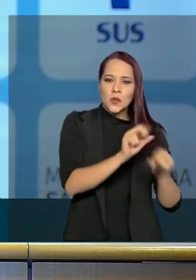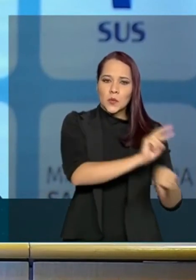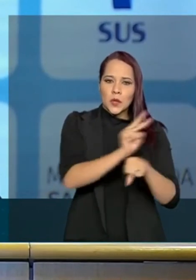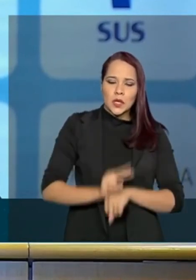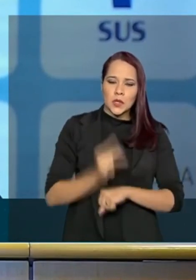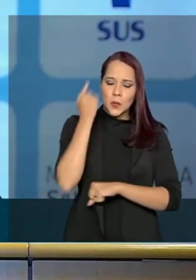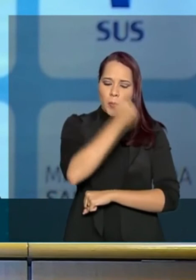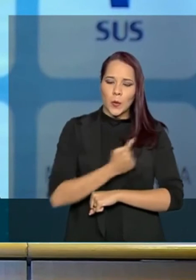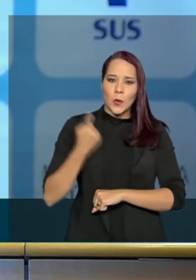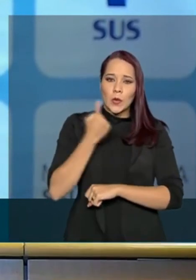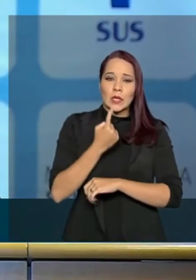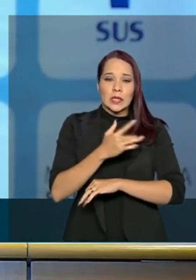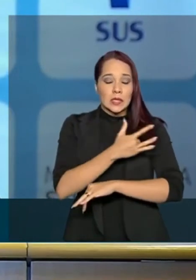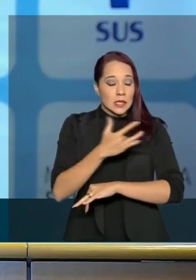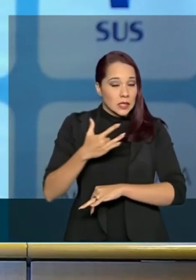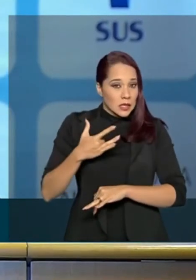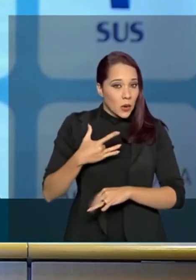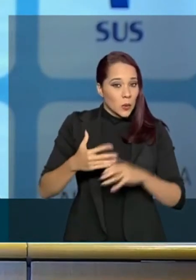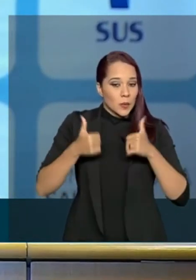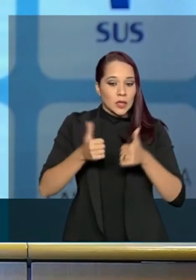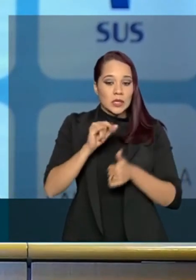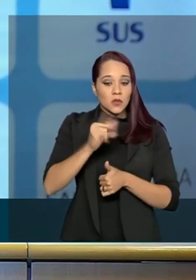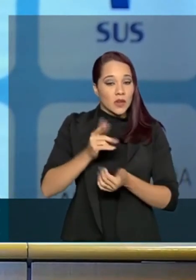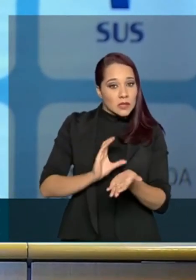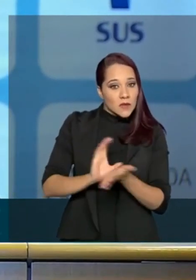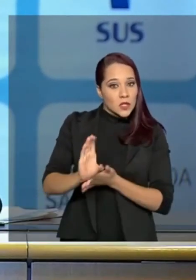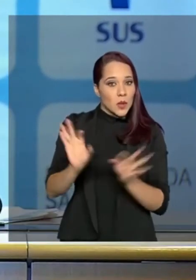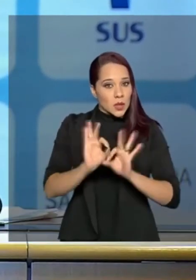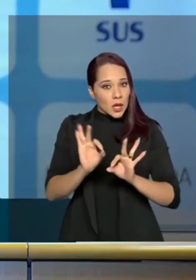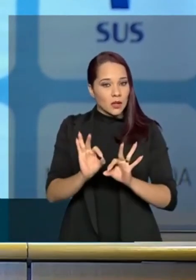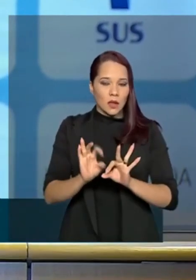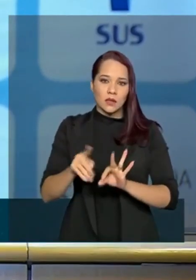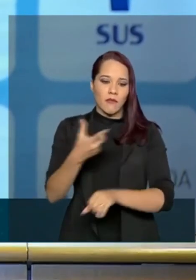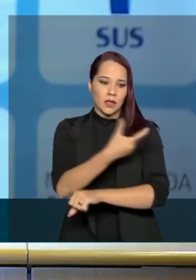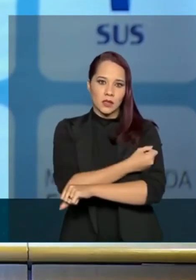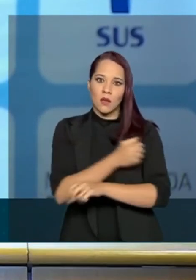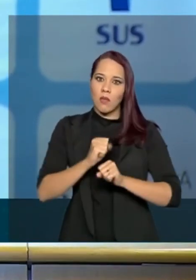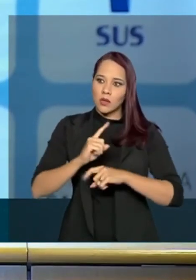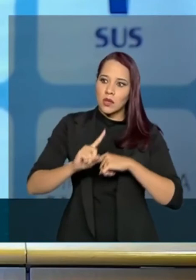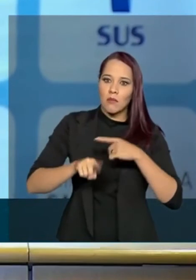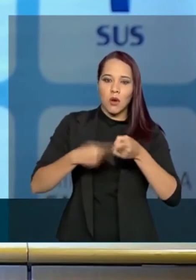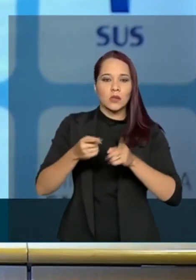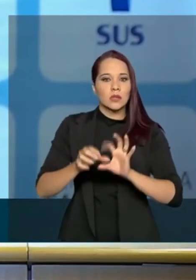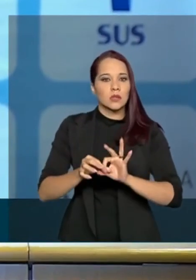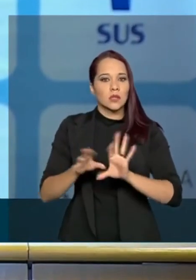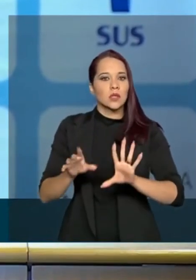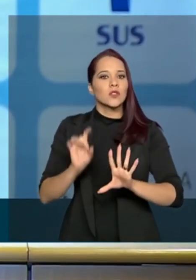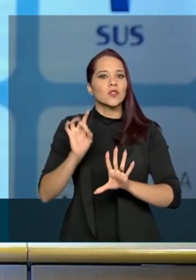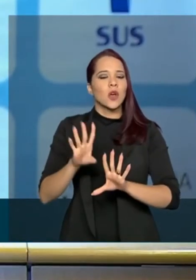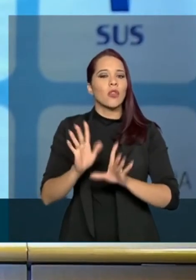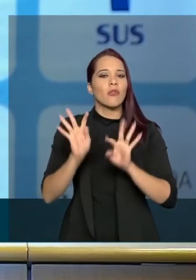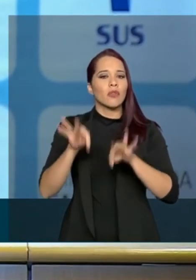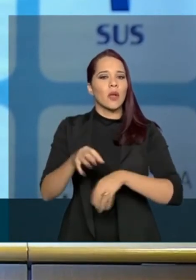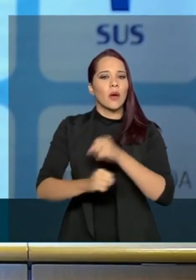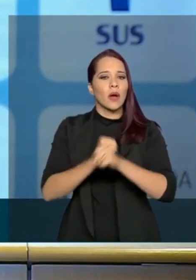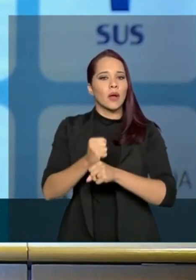às populações. Se não houvesse investimento em um momento inicial, essa vacina poderá vir a estar disponível apenas no final